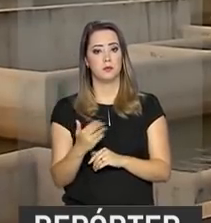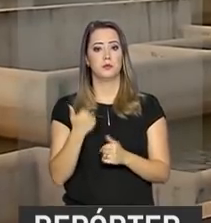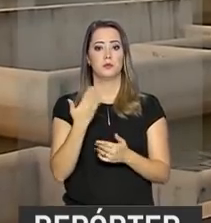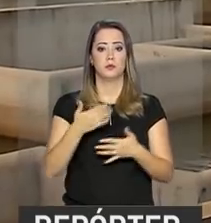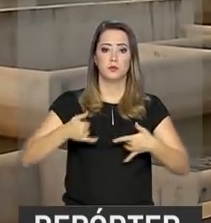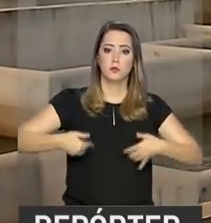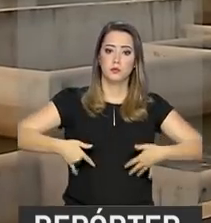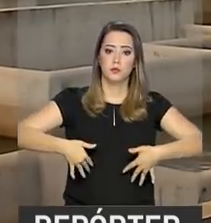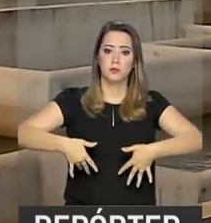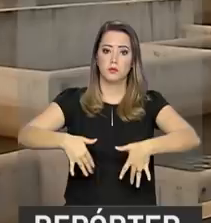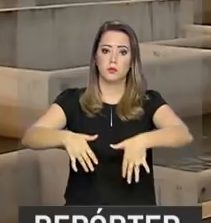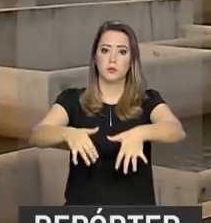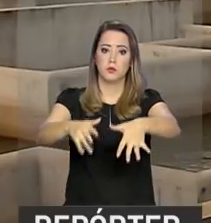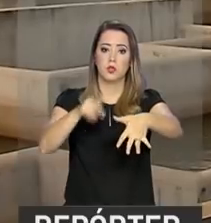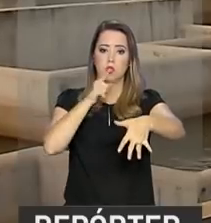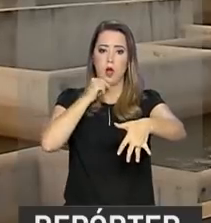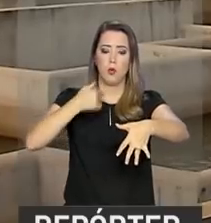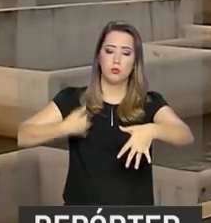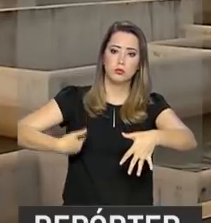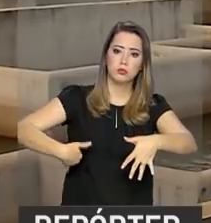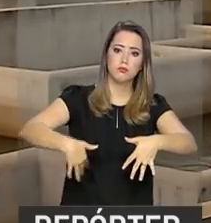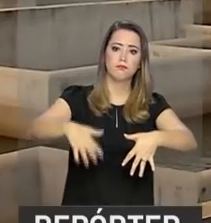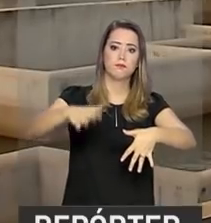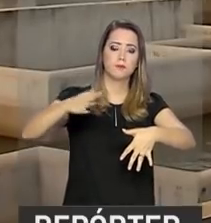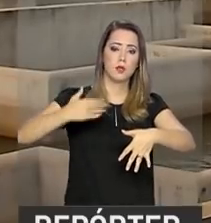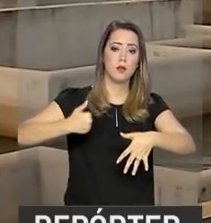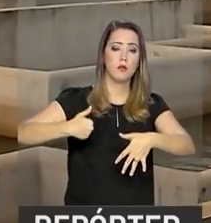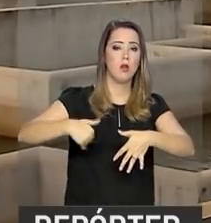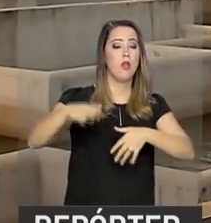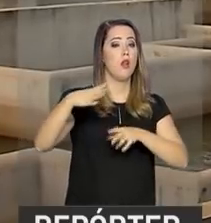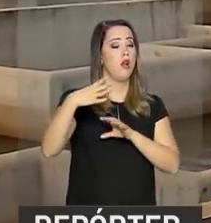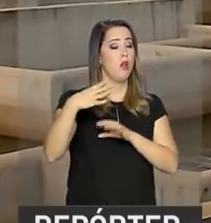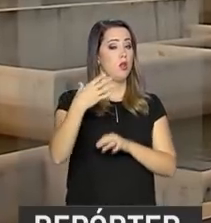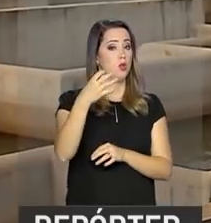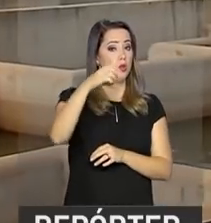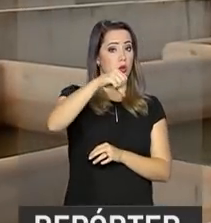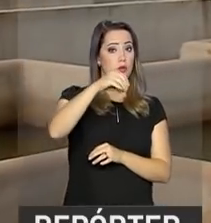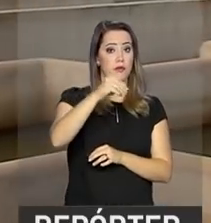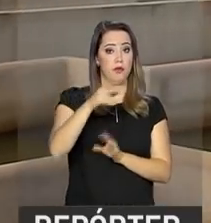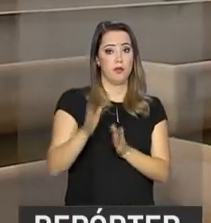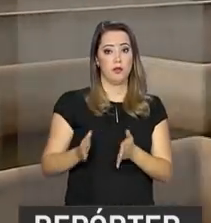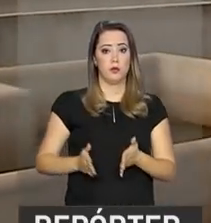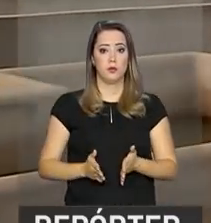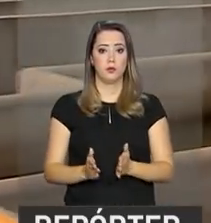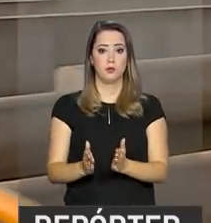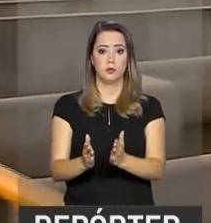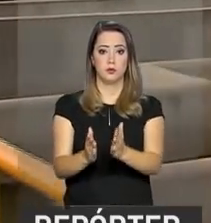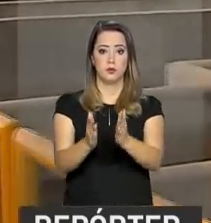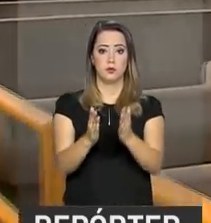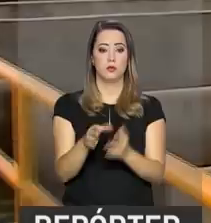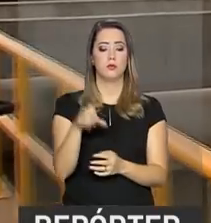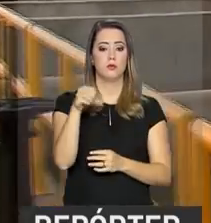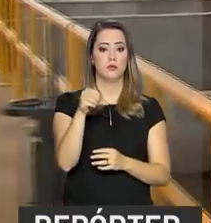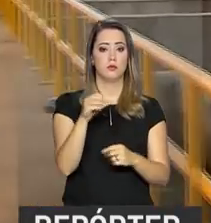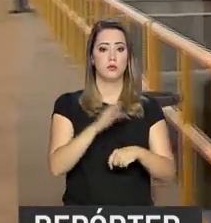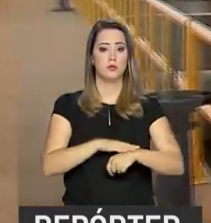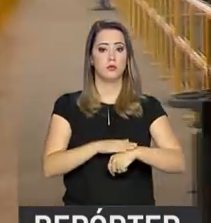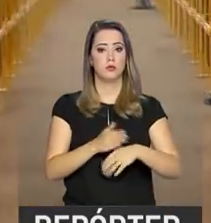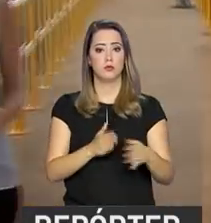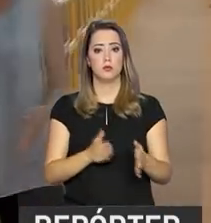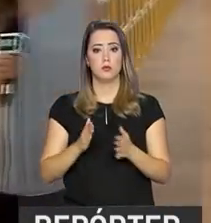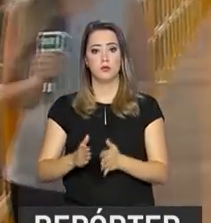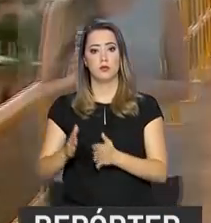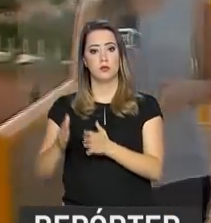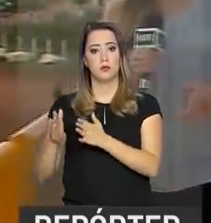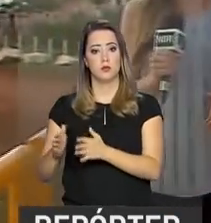baixio de irecê terá 90 quilômetros de canais como esse e nove etapas ele começa